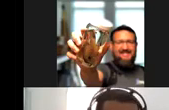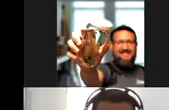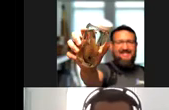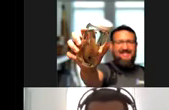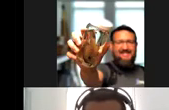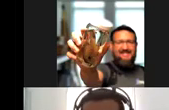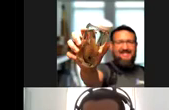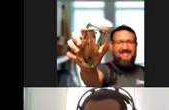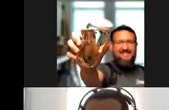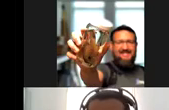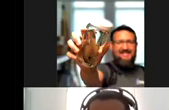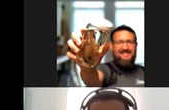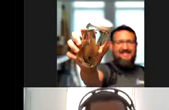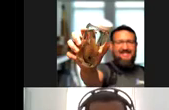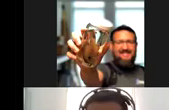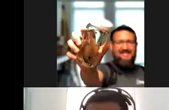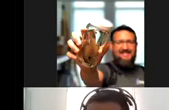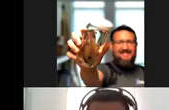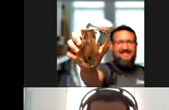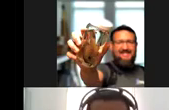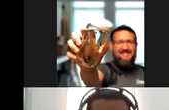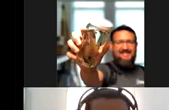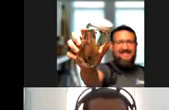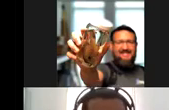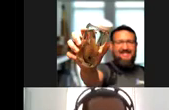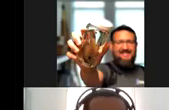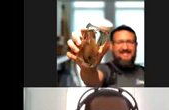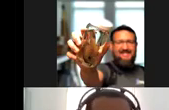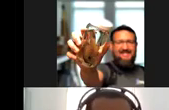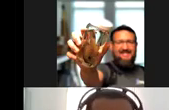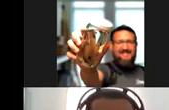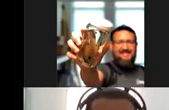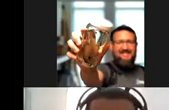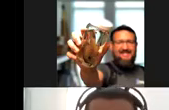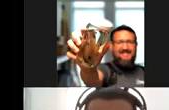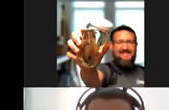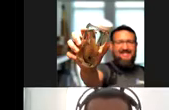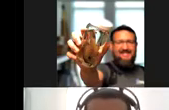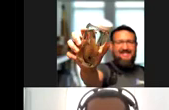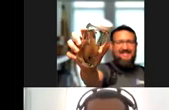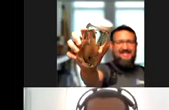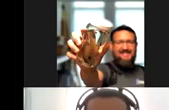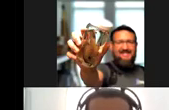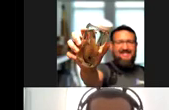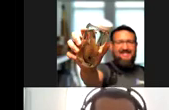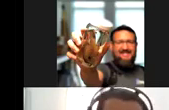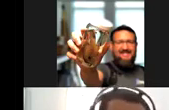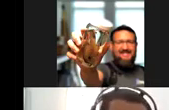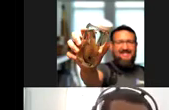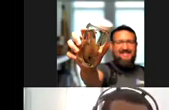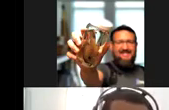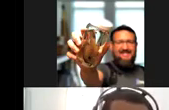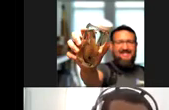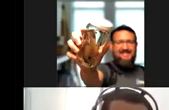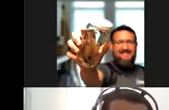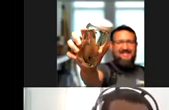acho que foi ensino médio, não sei. Né? Na época a gente nem sabia o que era o modelo direito. Então, o modelo do átomo, ele surgiu em